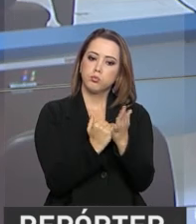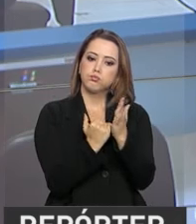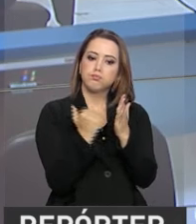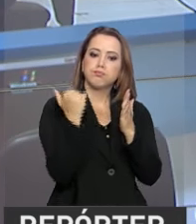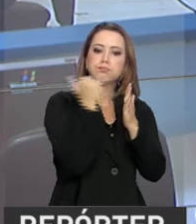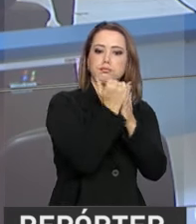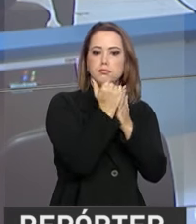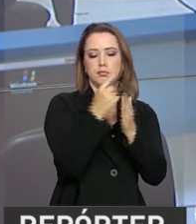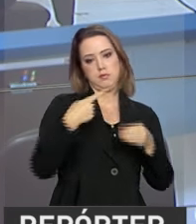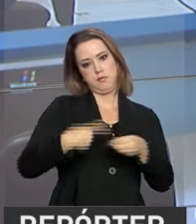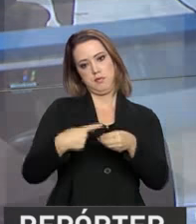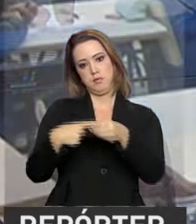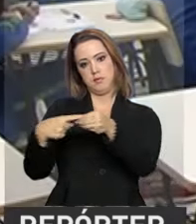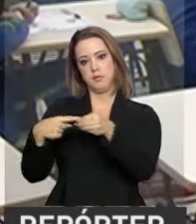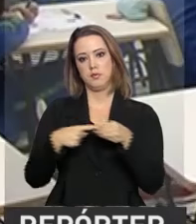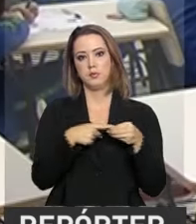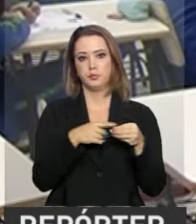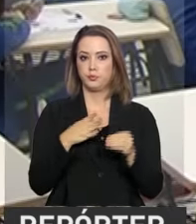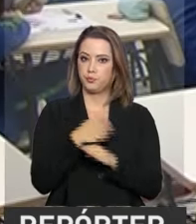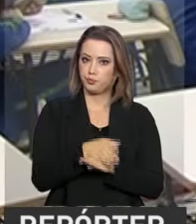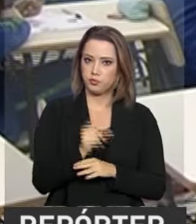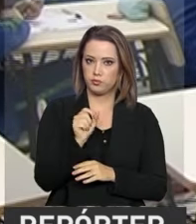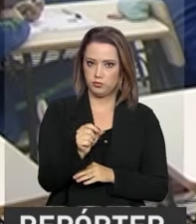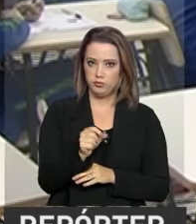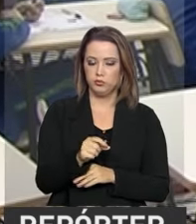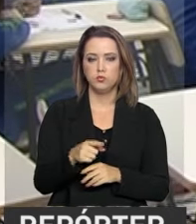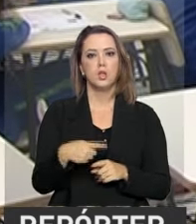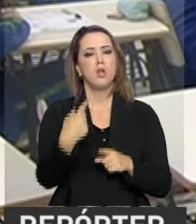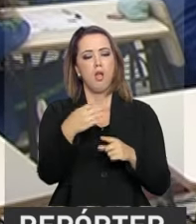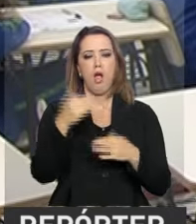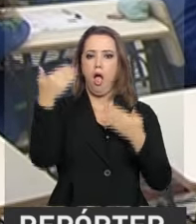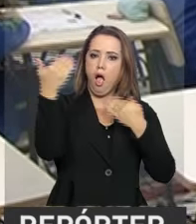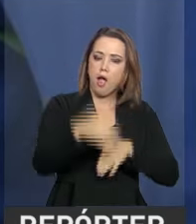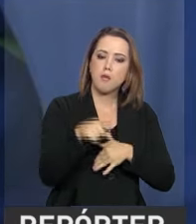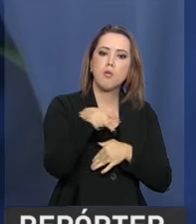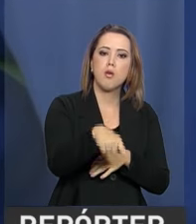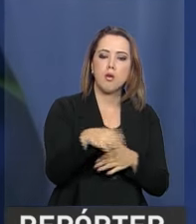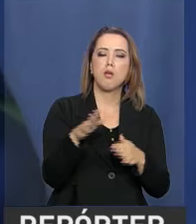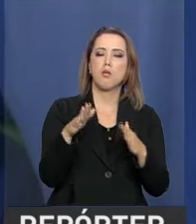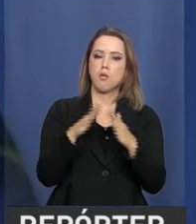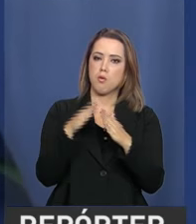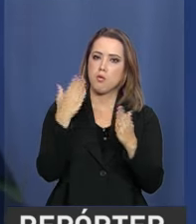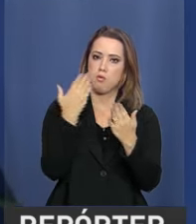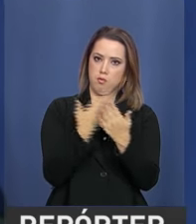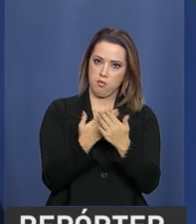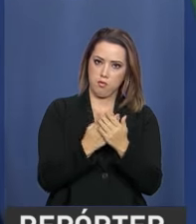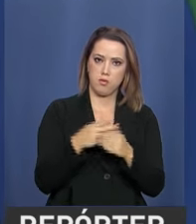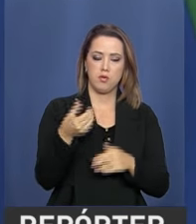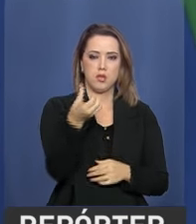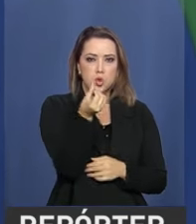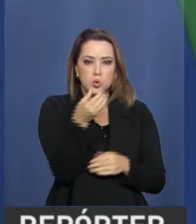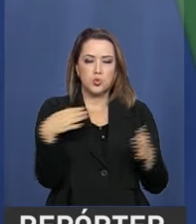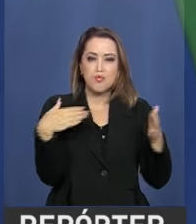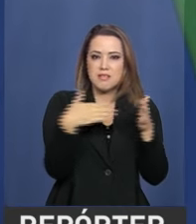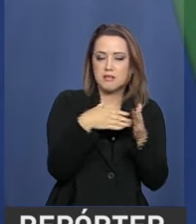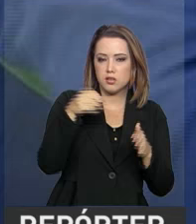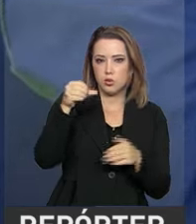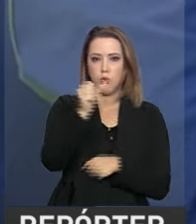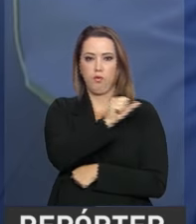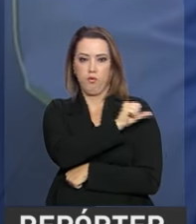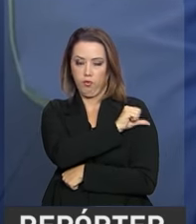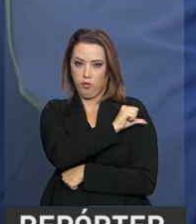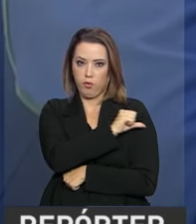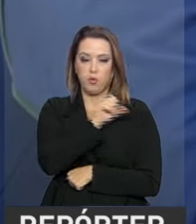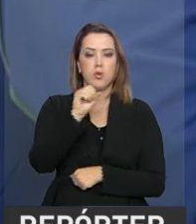participantes. Os testes foram aplicados nas próprias escolas, para turmas do 6º ao 9º ano do ensino fundamental